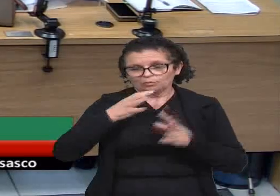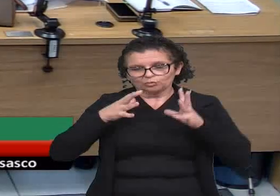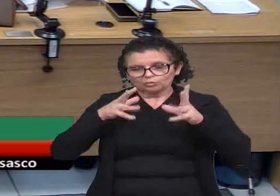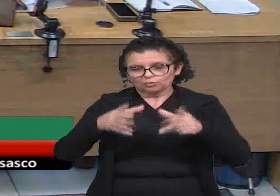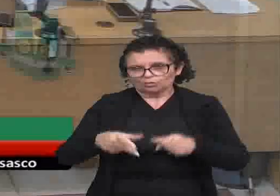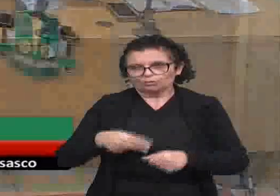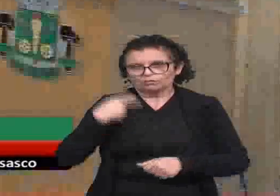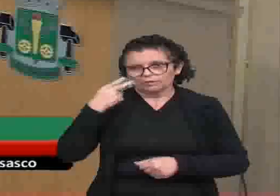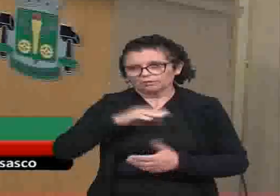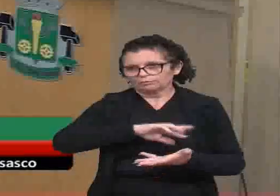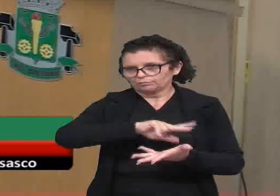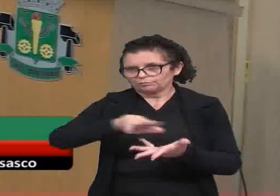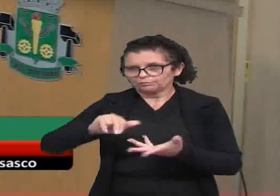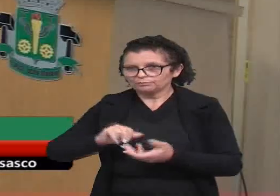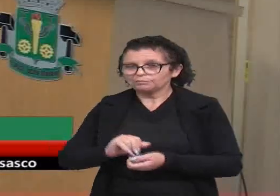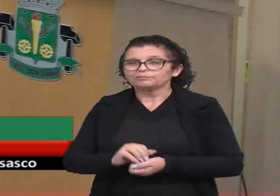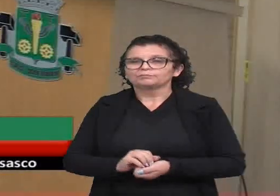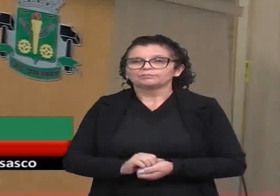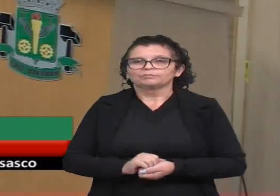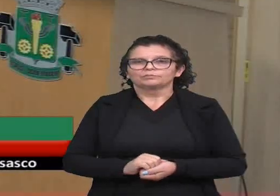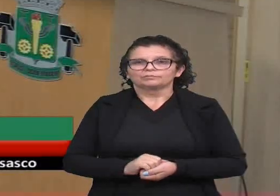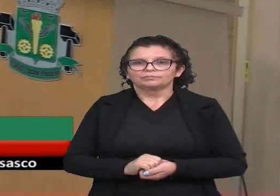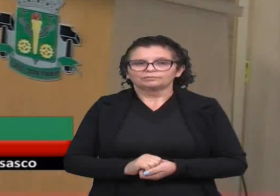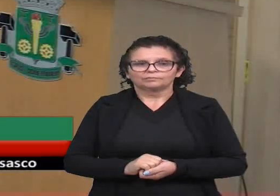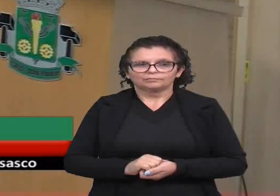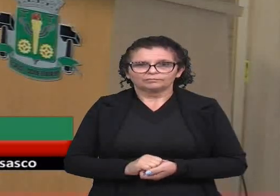todos os outros vereadores.